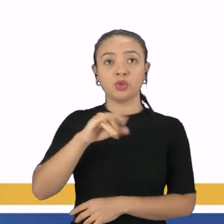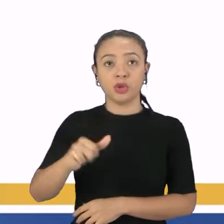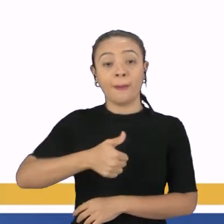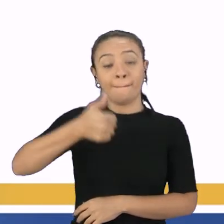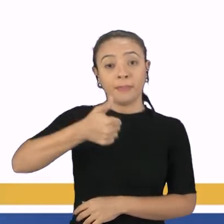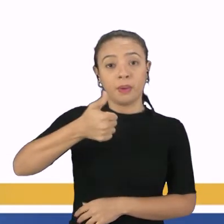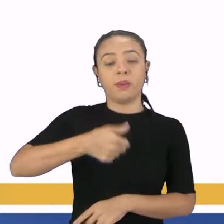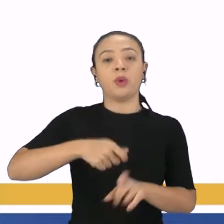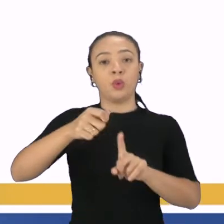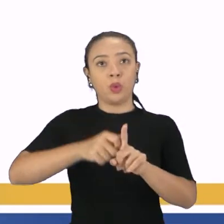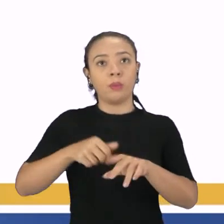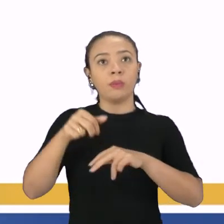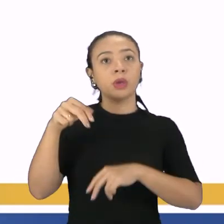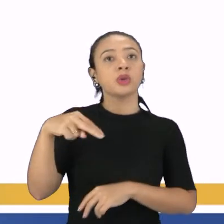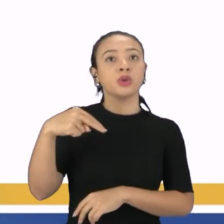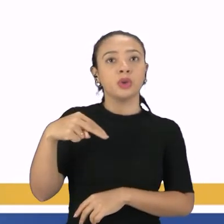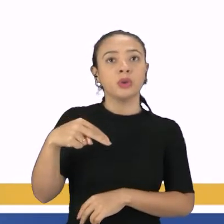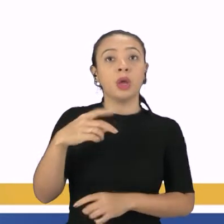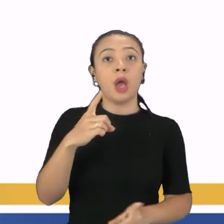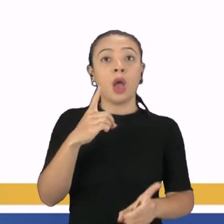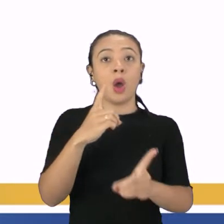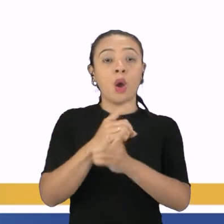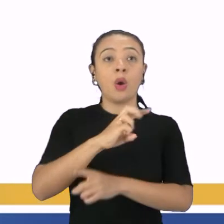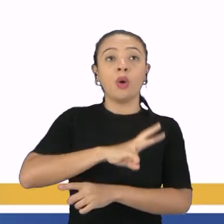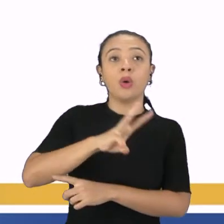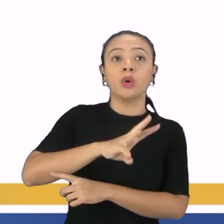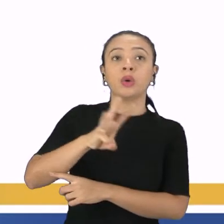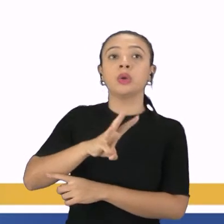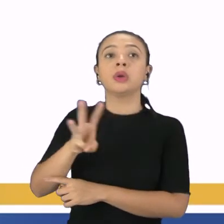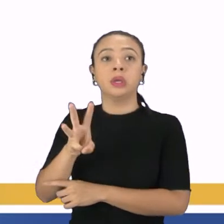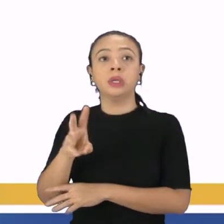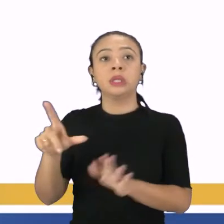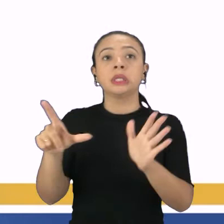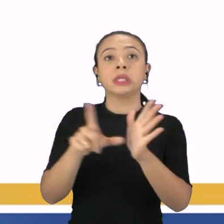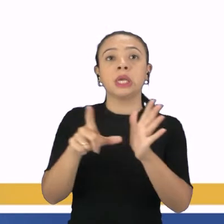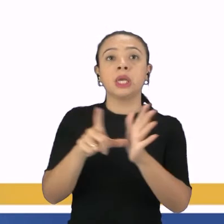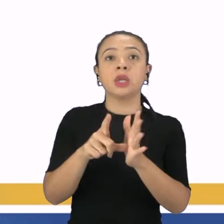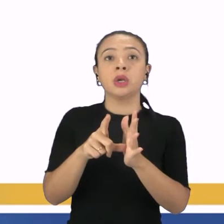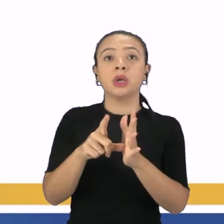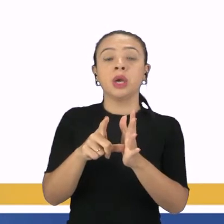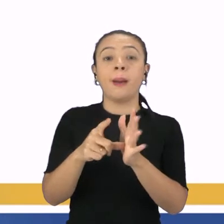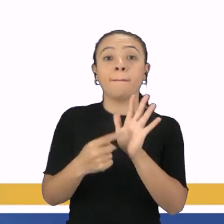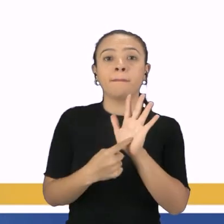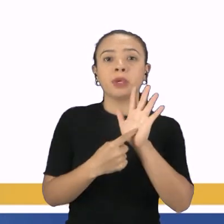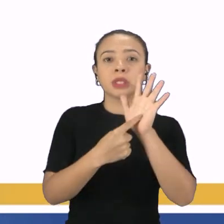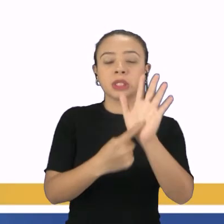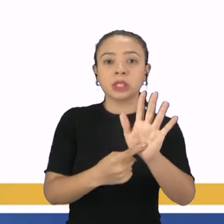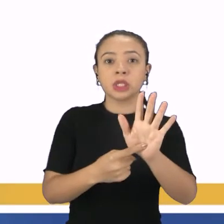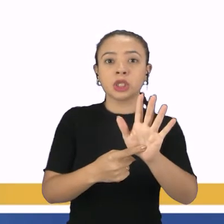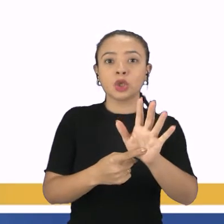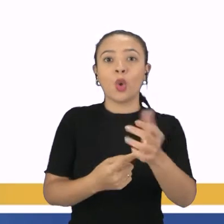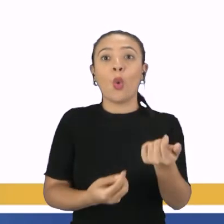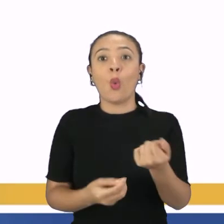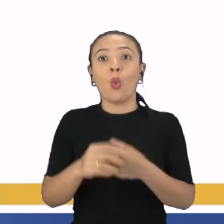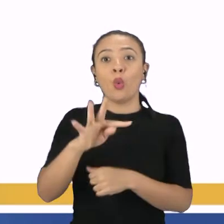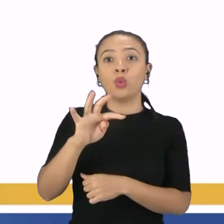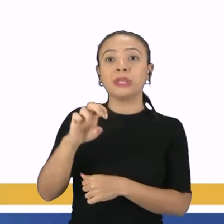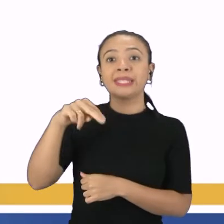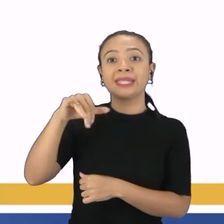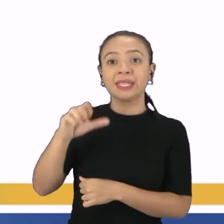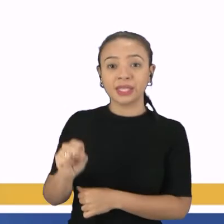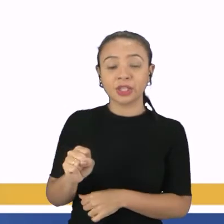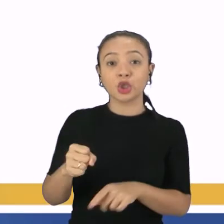novembro deste ano, encontrei no site da loja oficial da marca o lançamento do novo tênis para corredores, que,